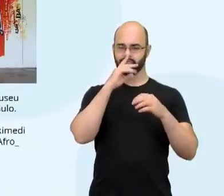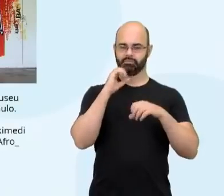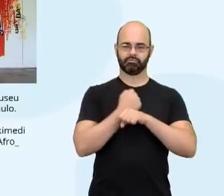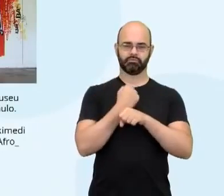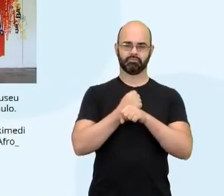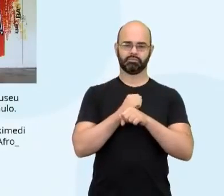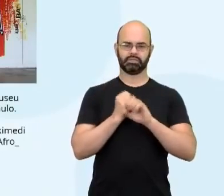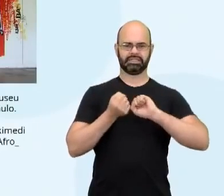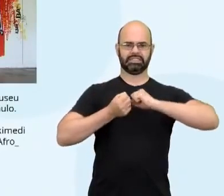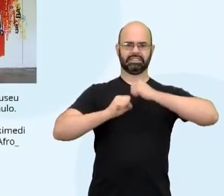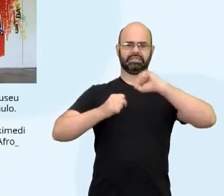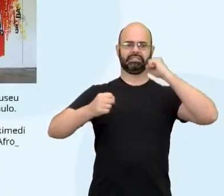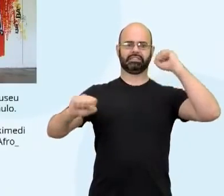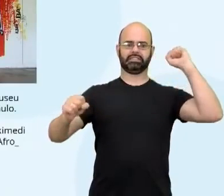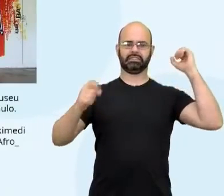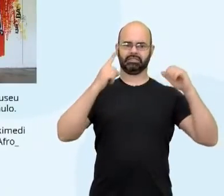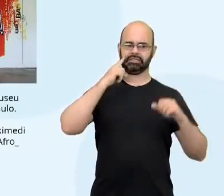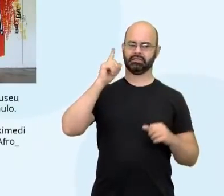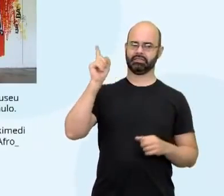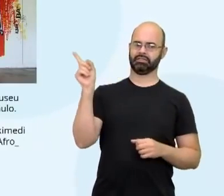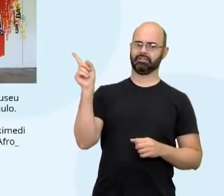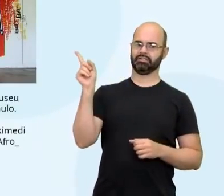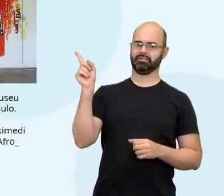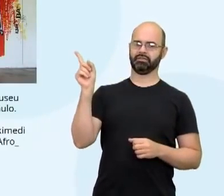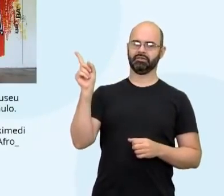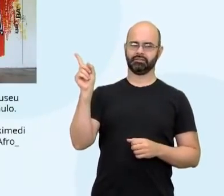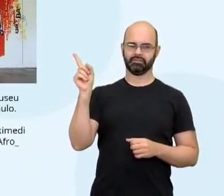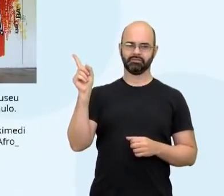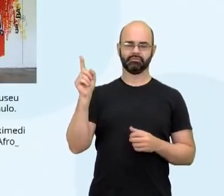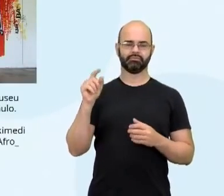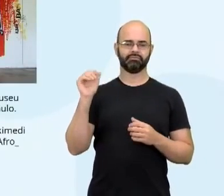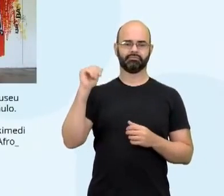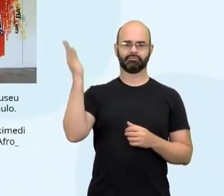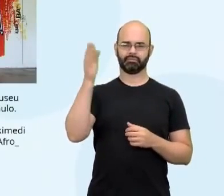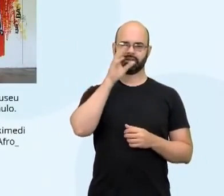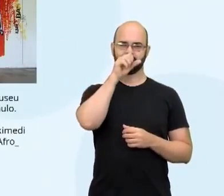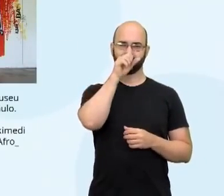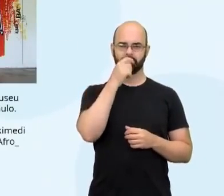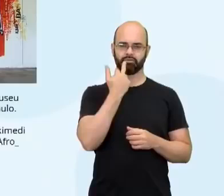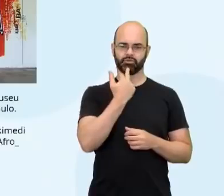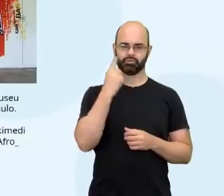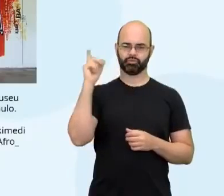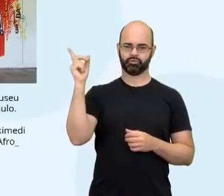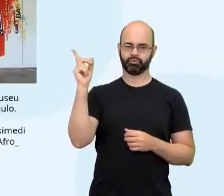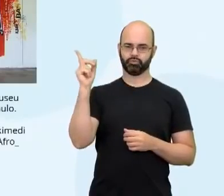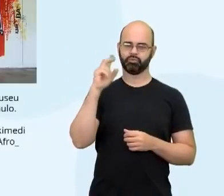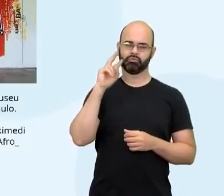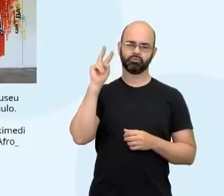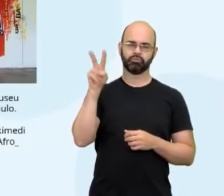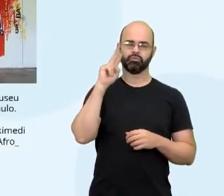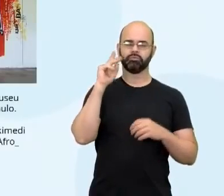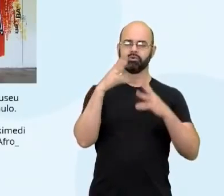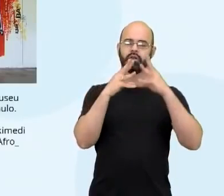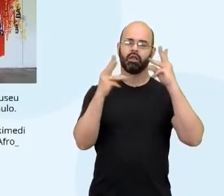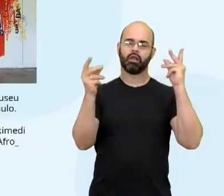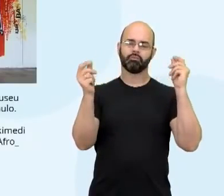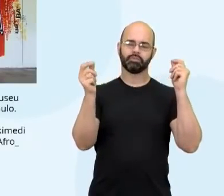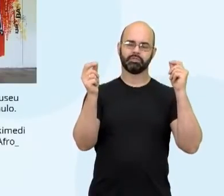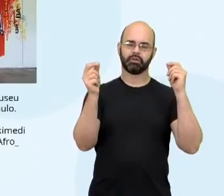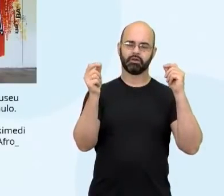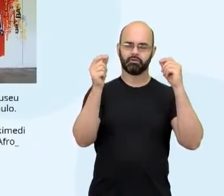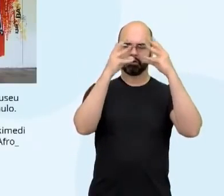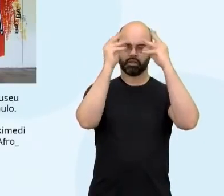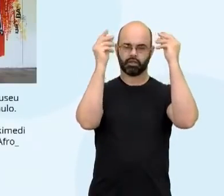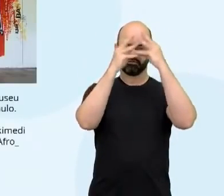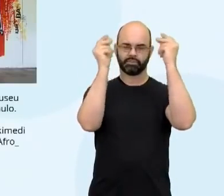de dimensões aí monumentais, da Tomio Otaki, mostrando justamente essa questão do abstrato, né, na arte. E aí você vê também